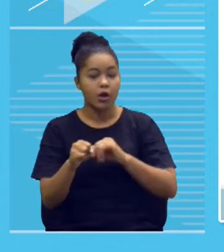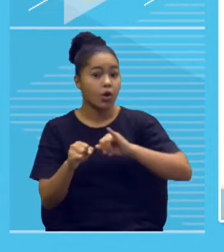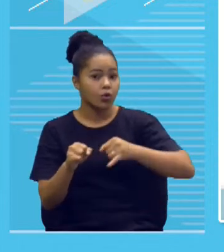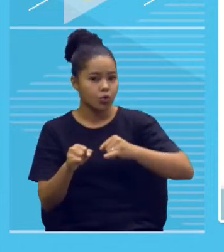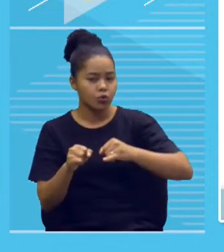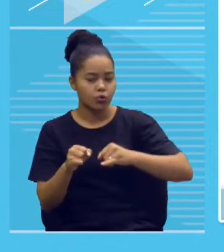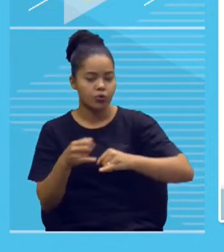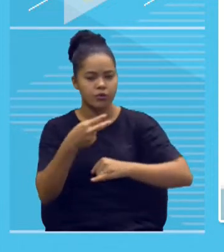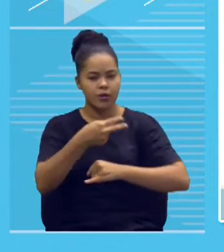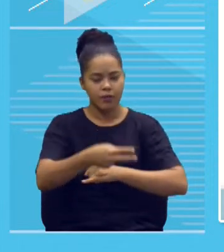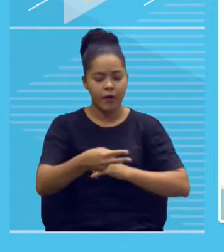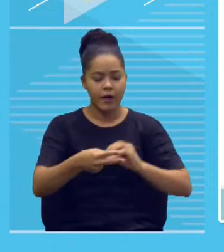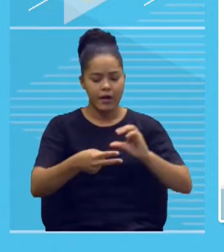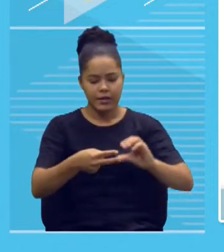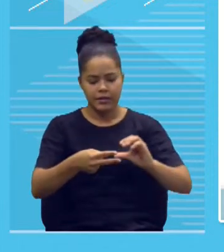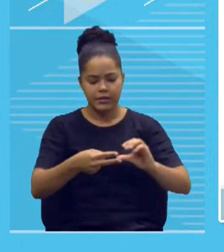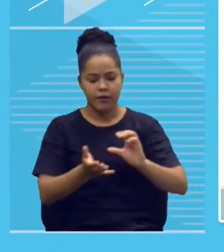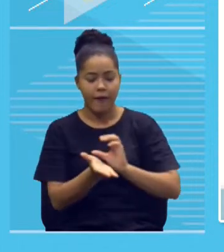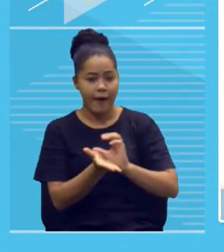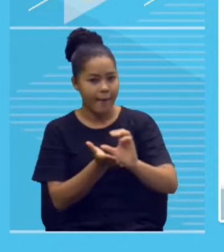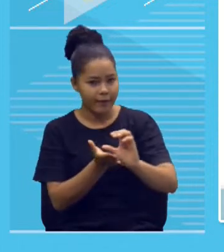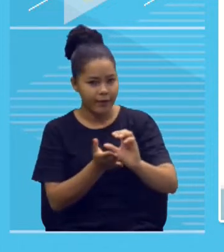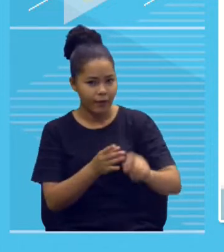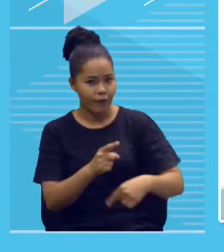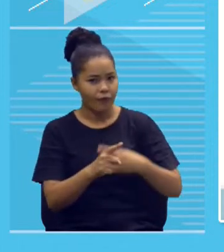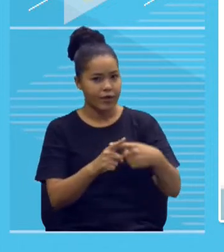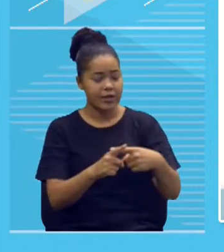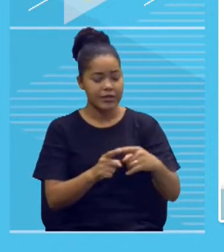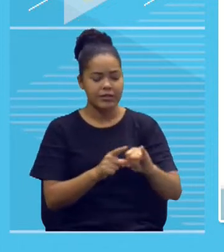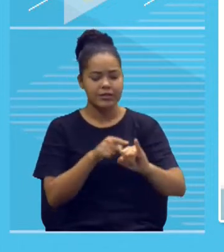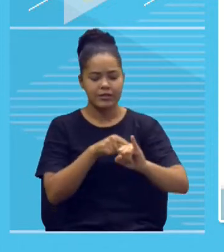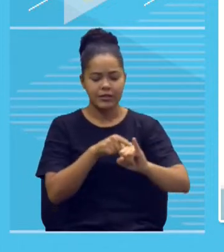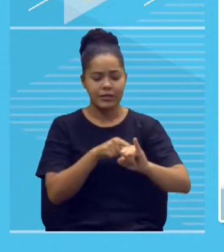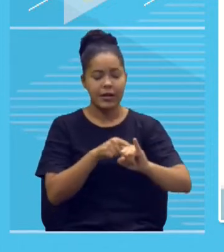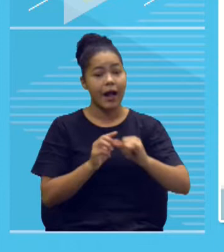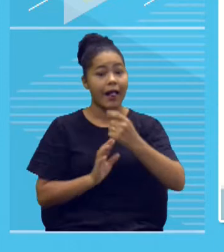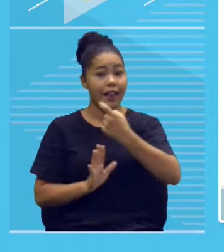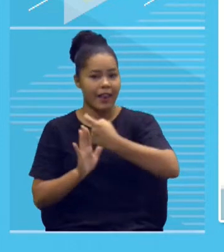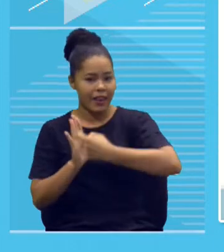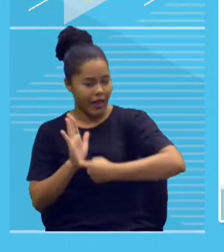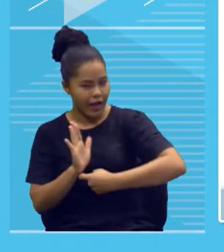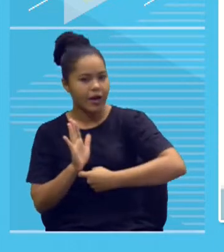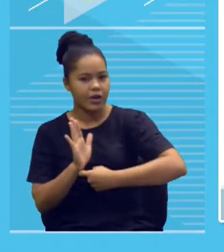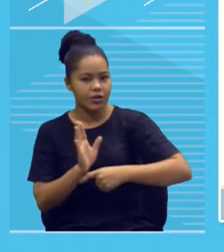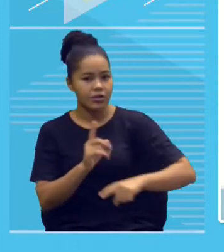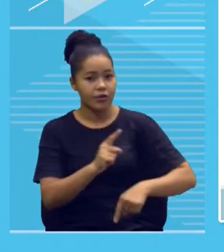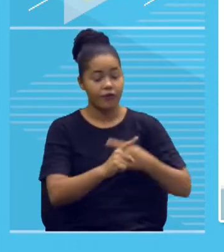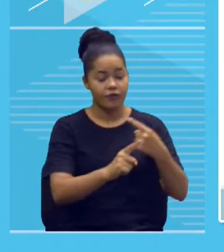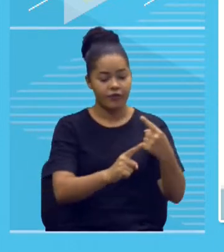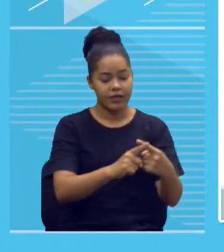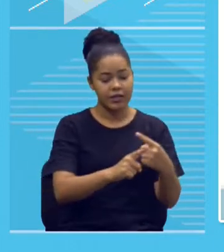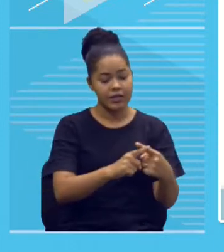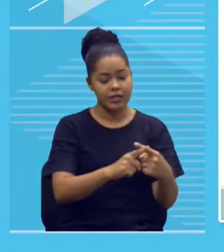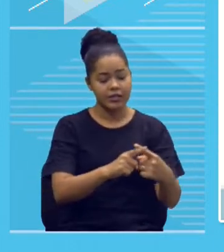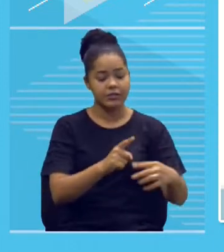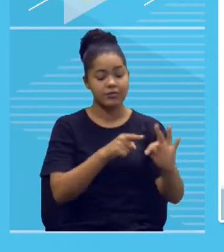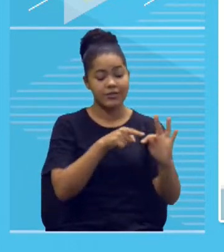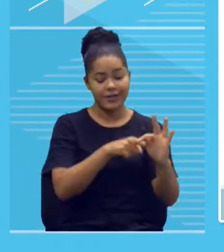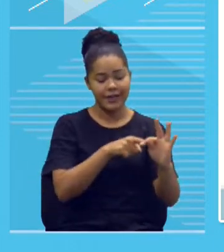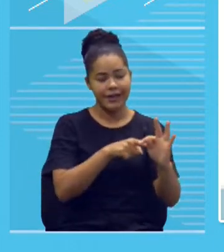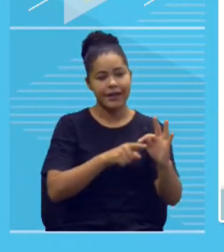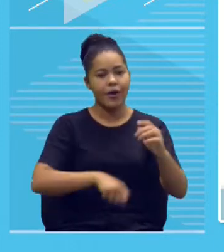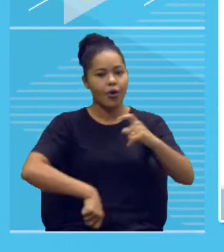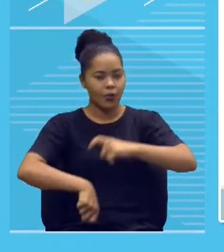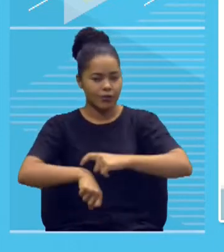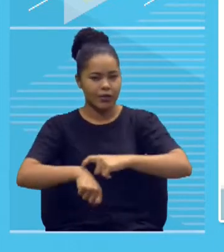juros é nós pegarmos o valor do Capital multiplicarmos com a taxa que a minha porcentagem multiplicarmos com o